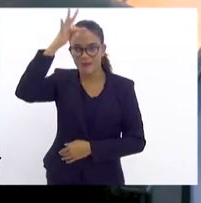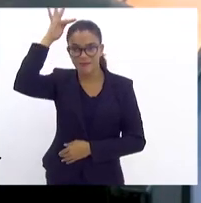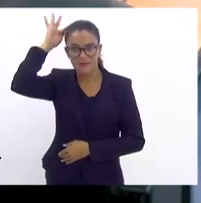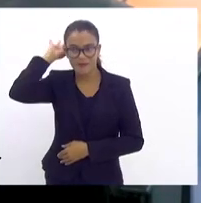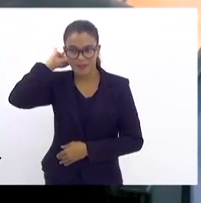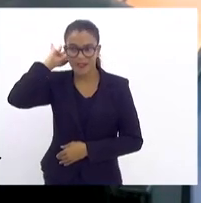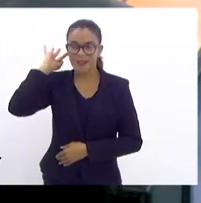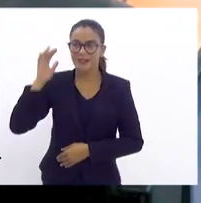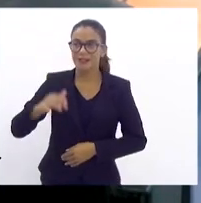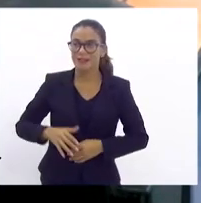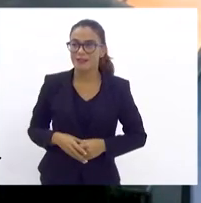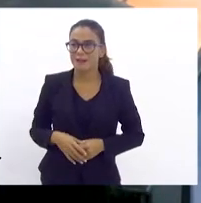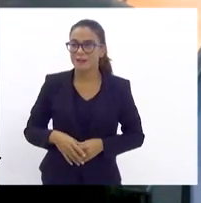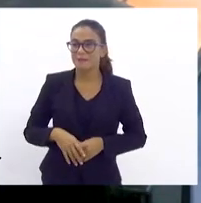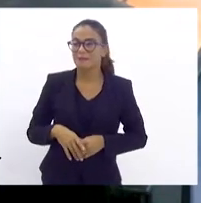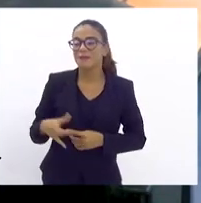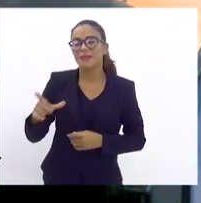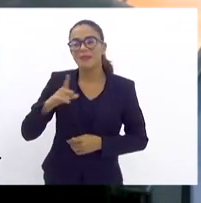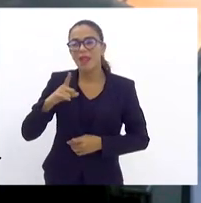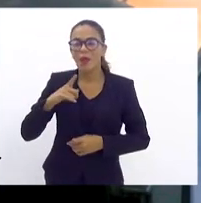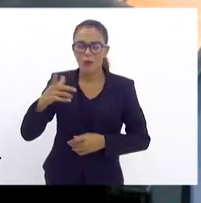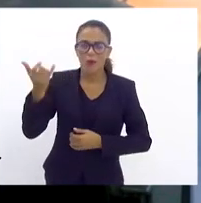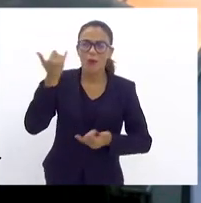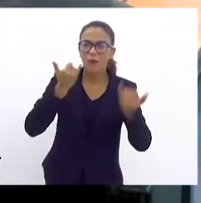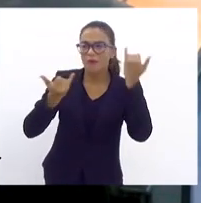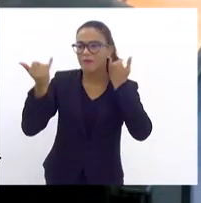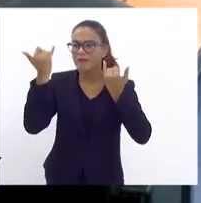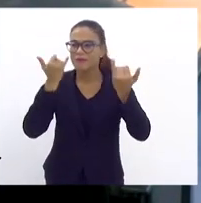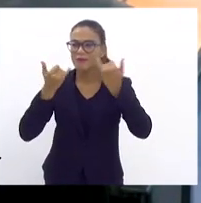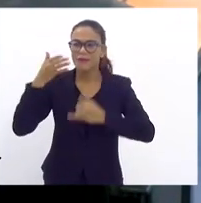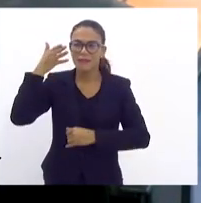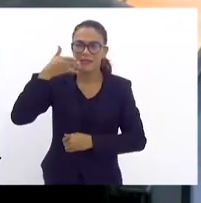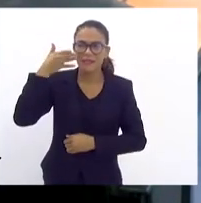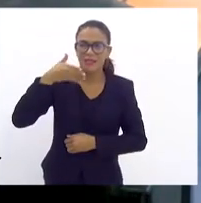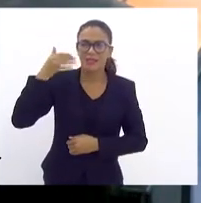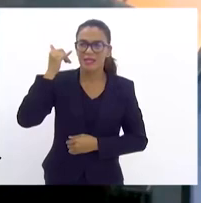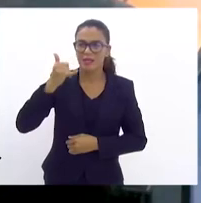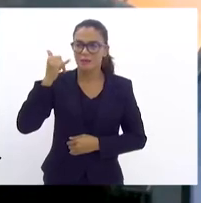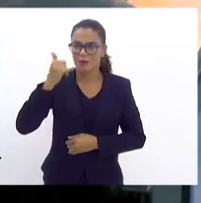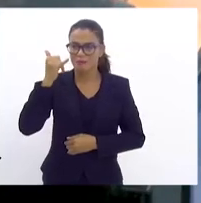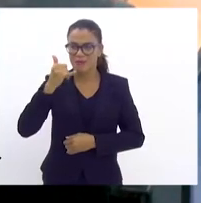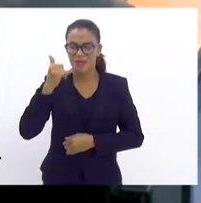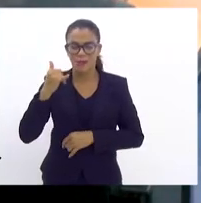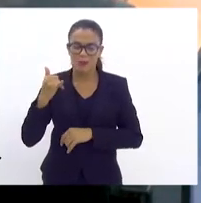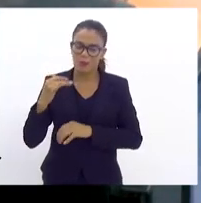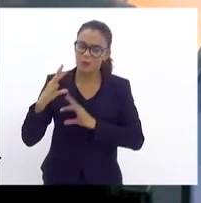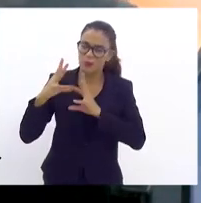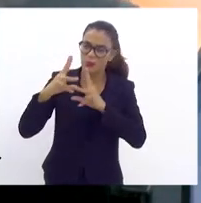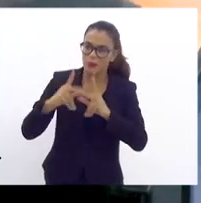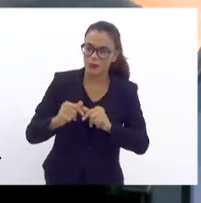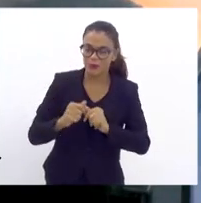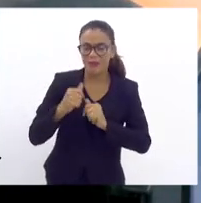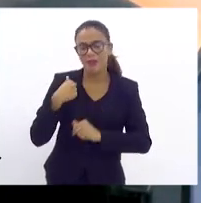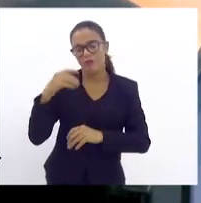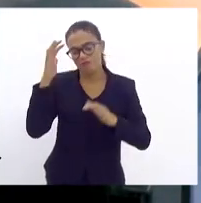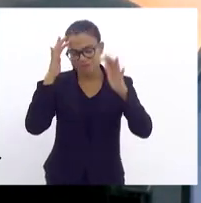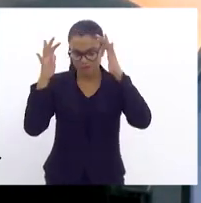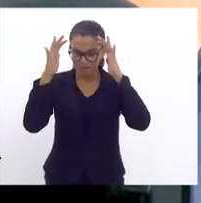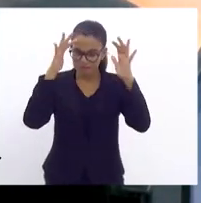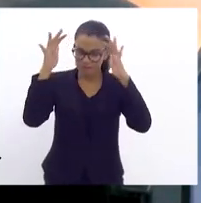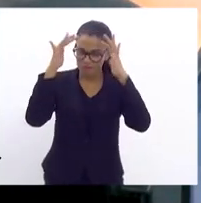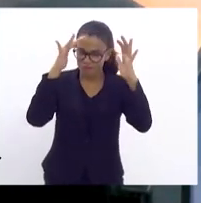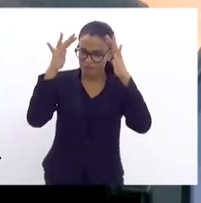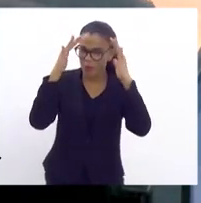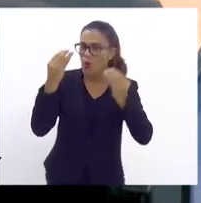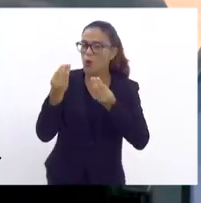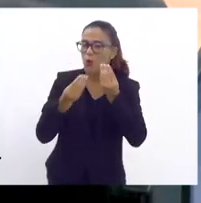Pacheco eu ouvi todos os depoimentos que vieram antes de mim todas as palestras né e fiquei pensando muito em